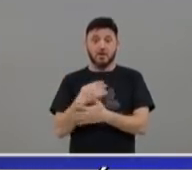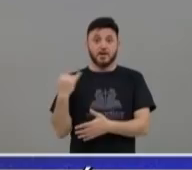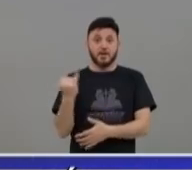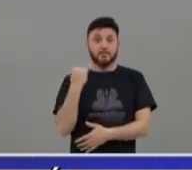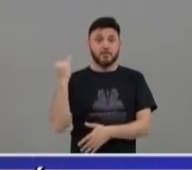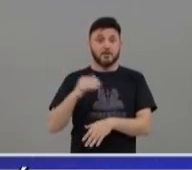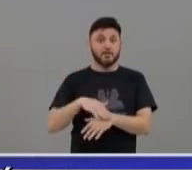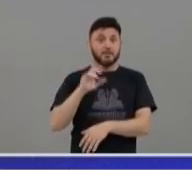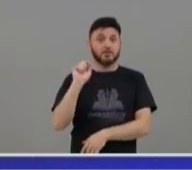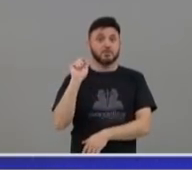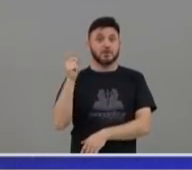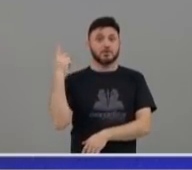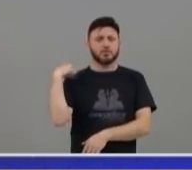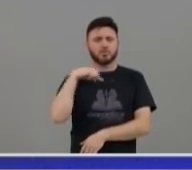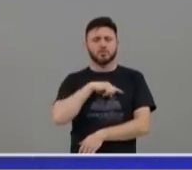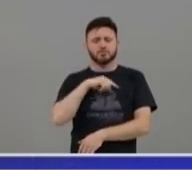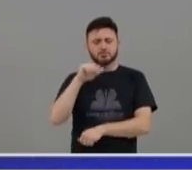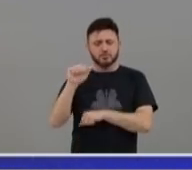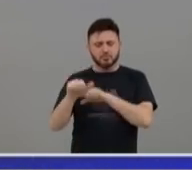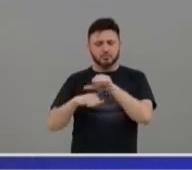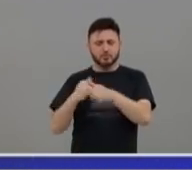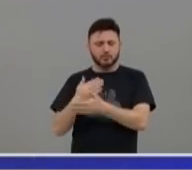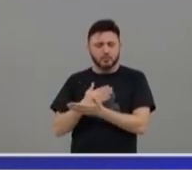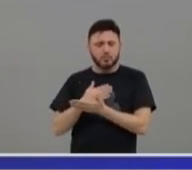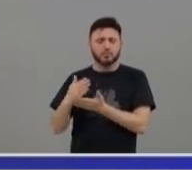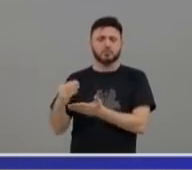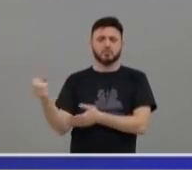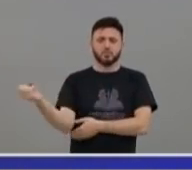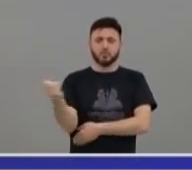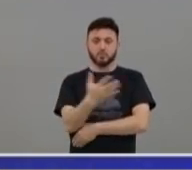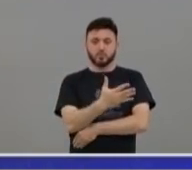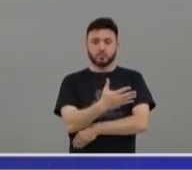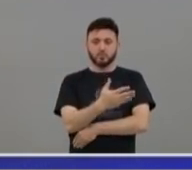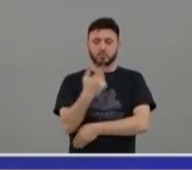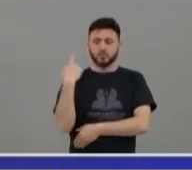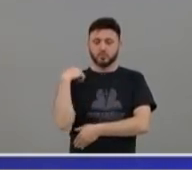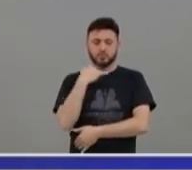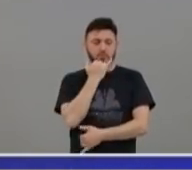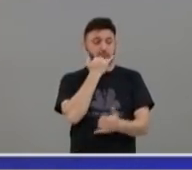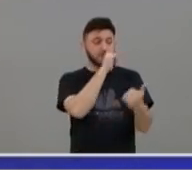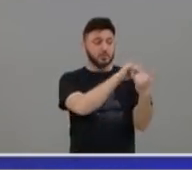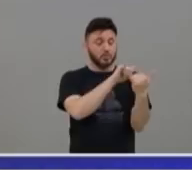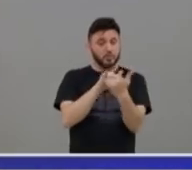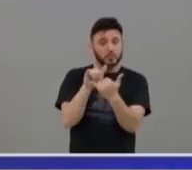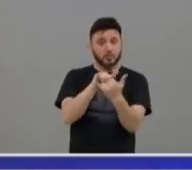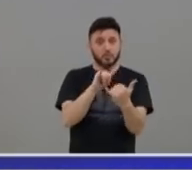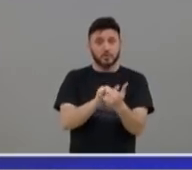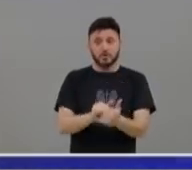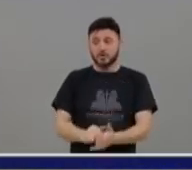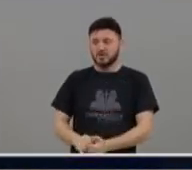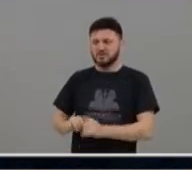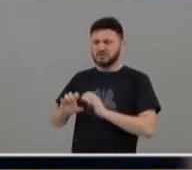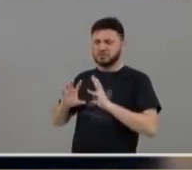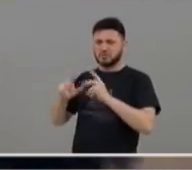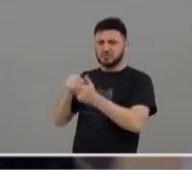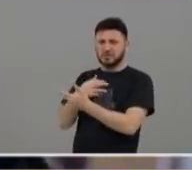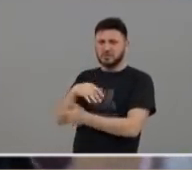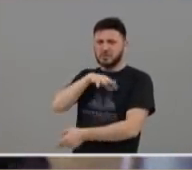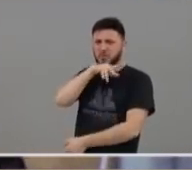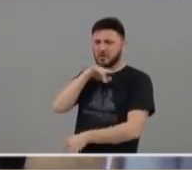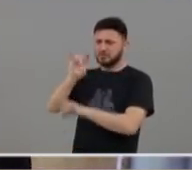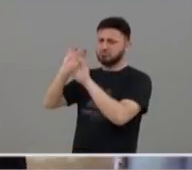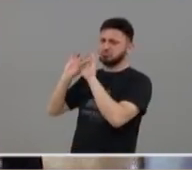gente recomeçar, pedir perdão e deixar nossas misérias para trás e pedir ao Senhor: